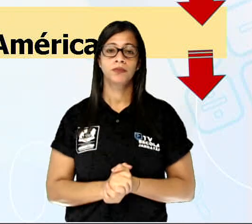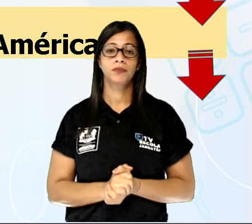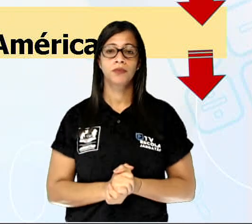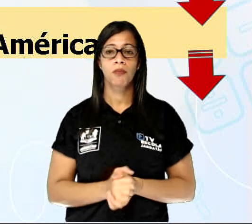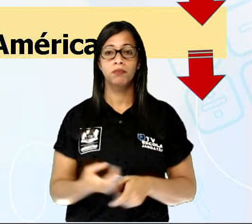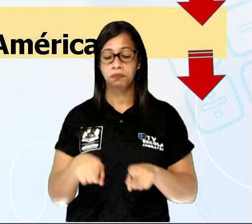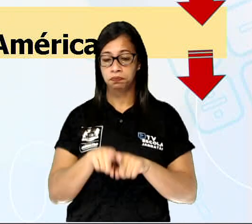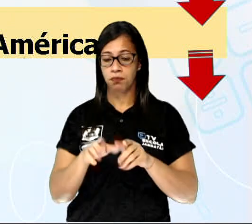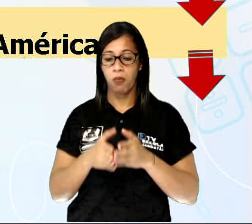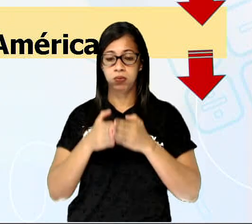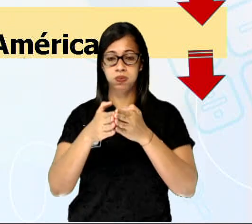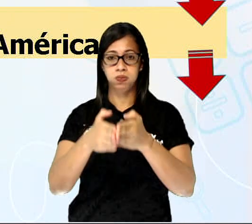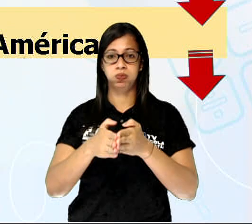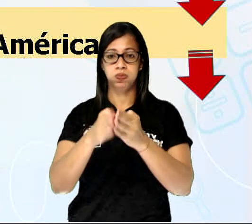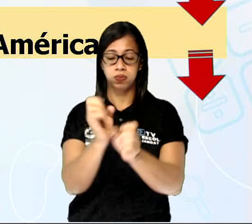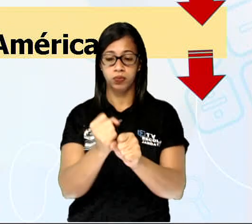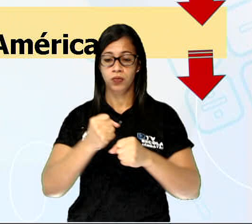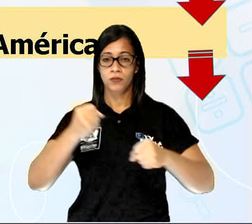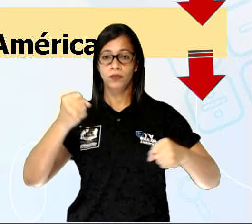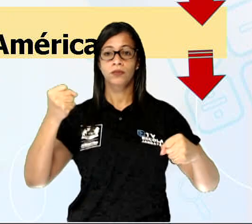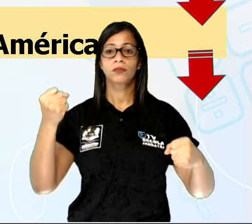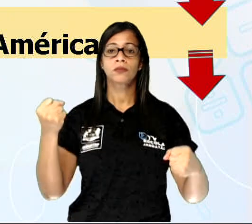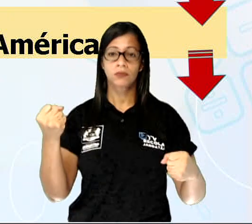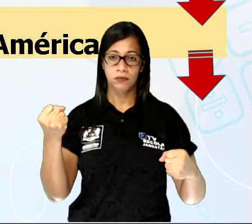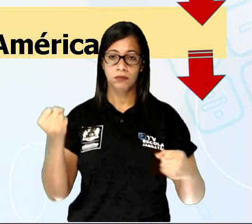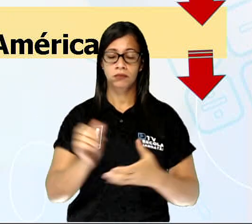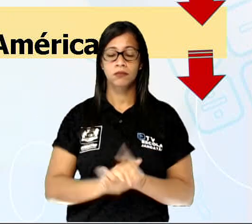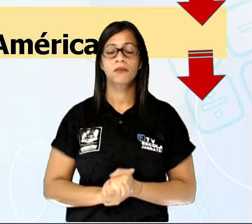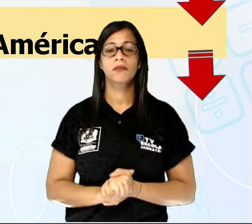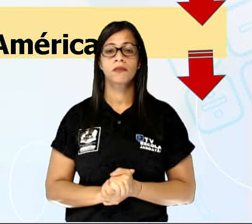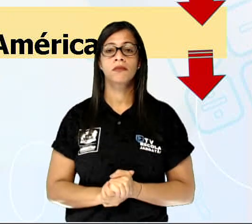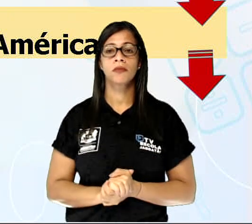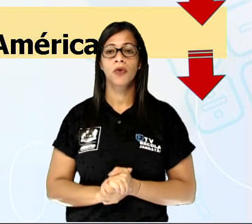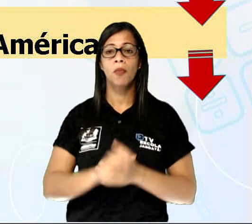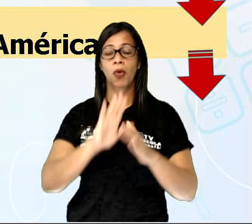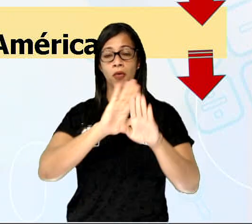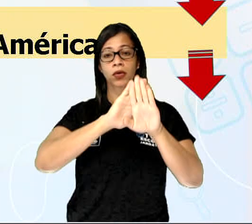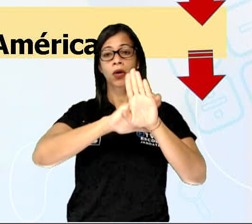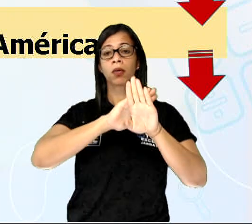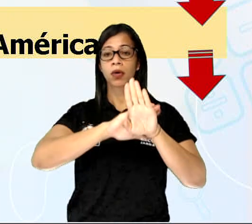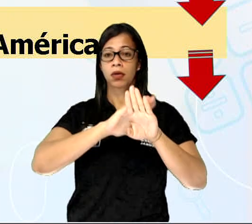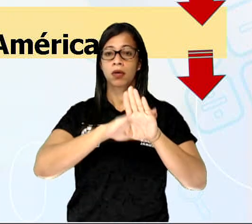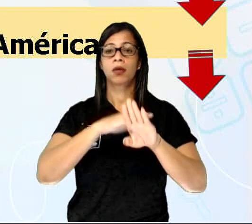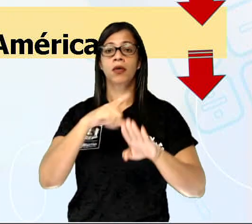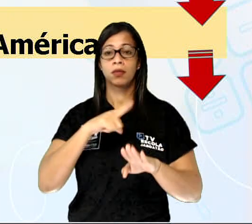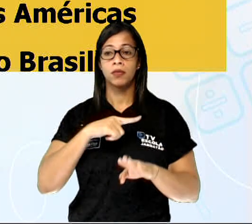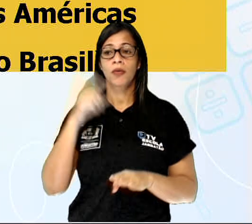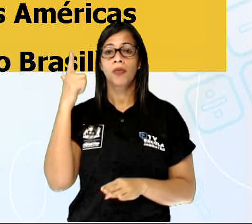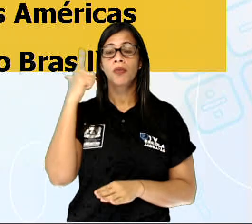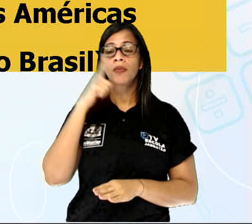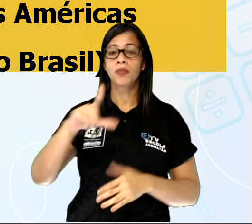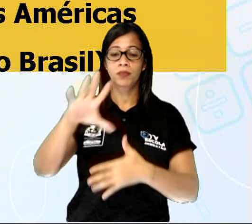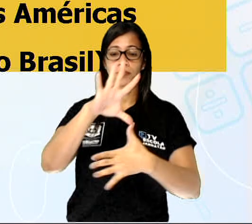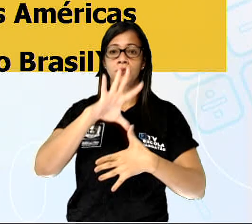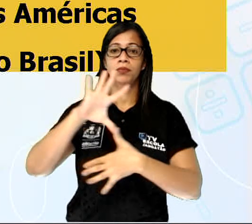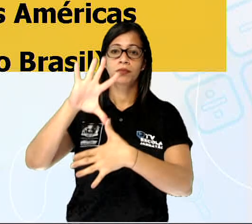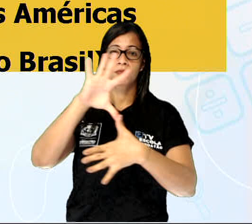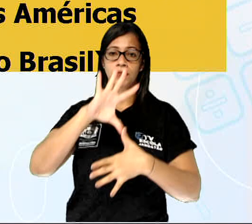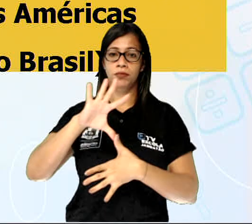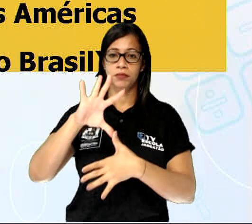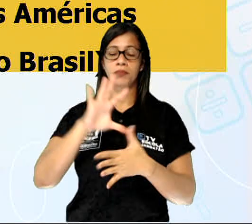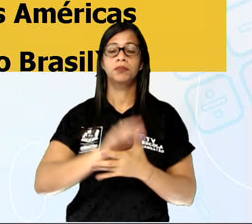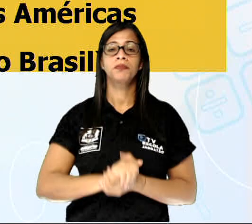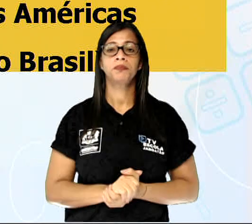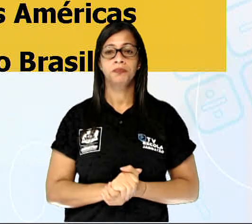desdobramento desse movimento, que, por consequência, vem com a conquista da América. Tá bom? Bom,